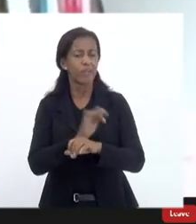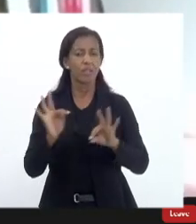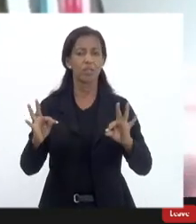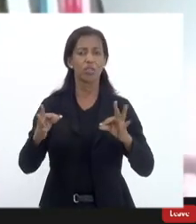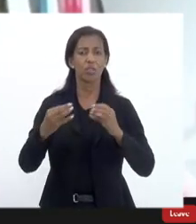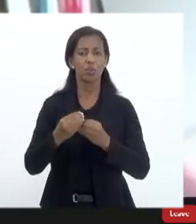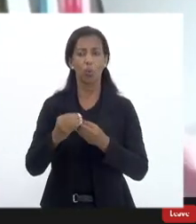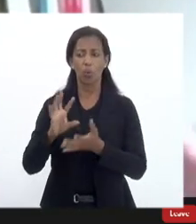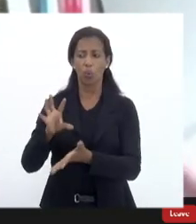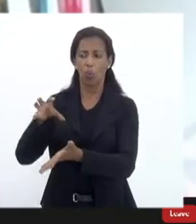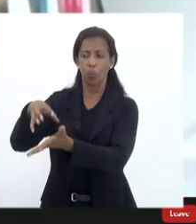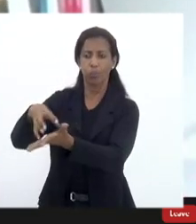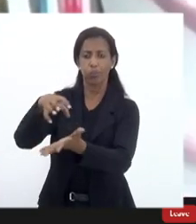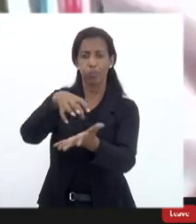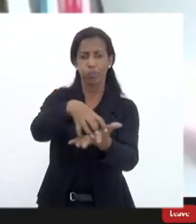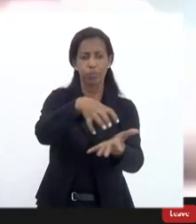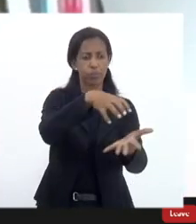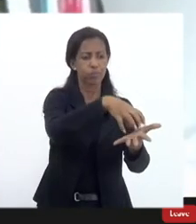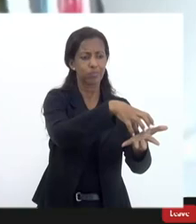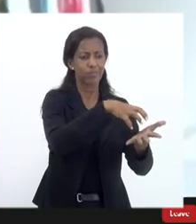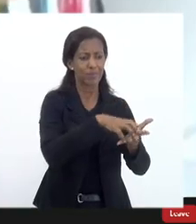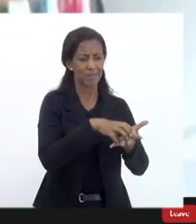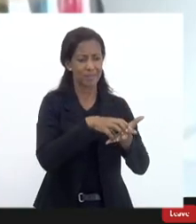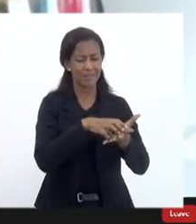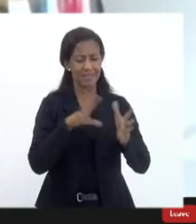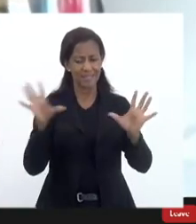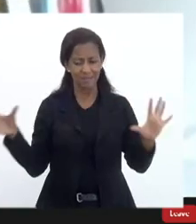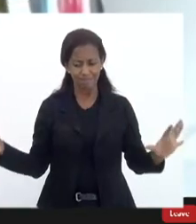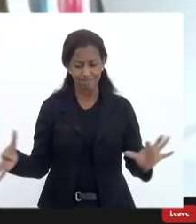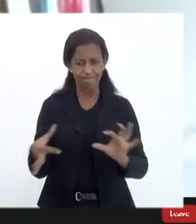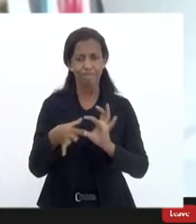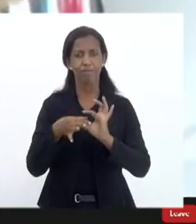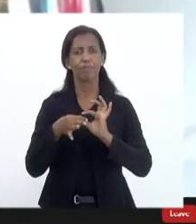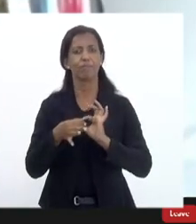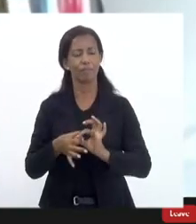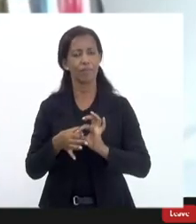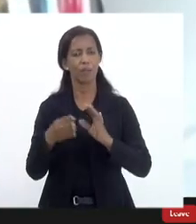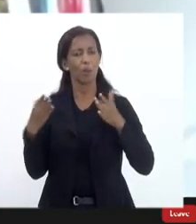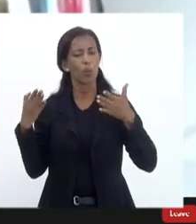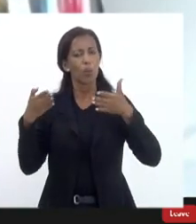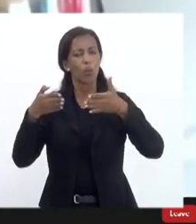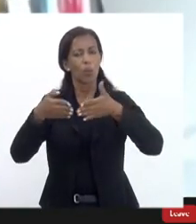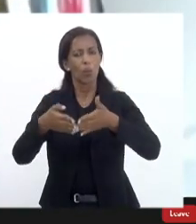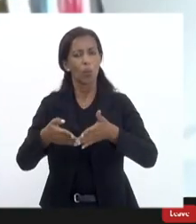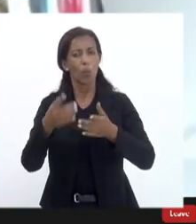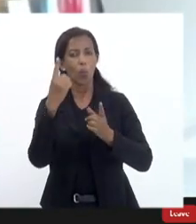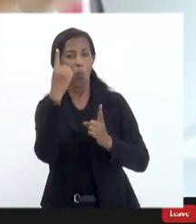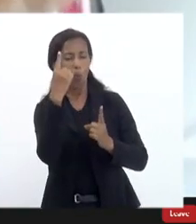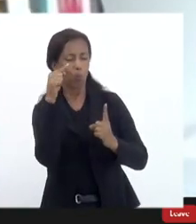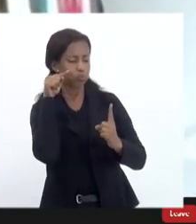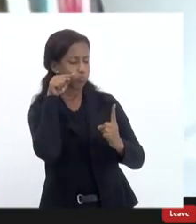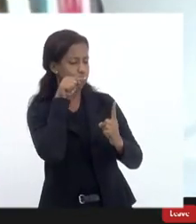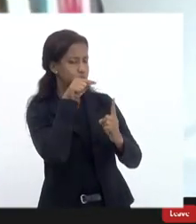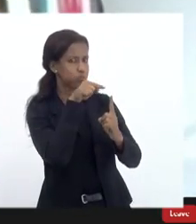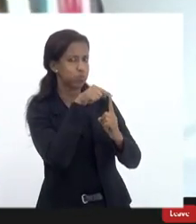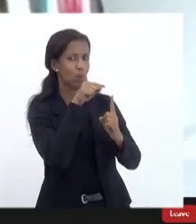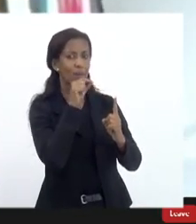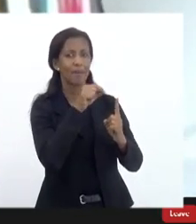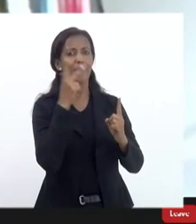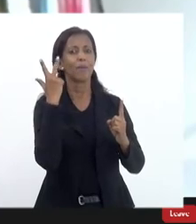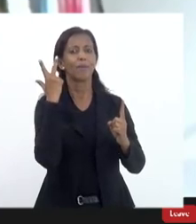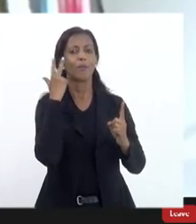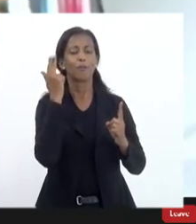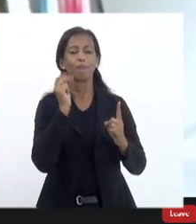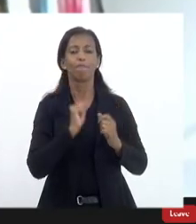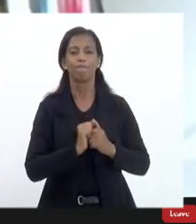os setores estarem se unindo em função de uma questão que é comum,